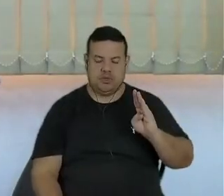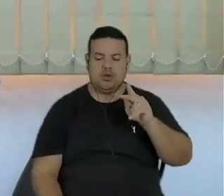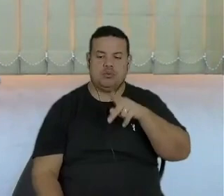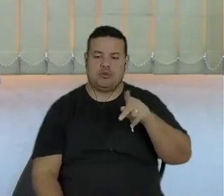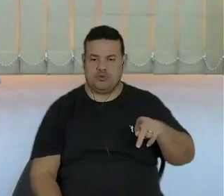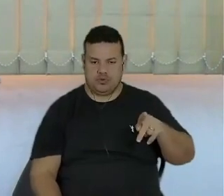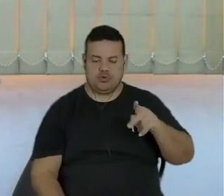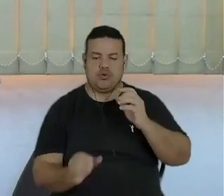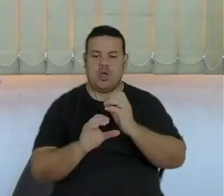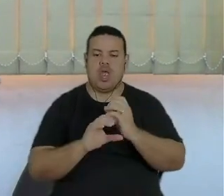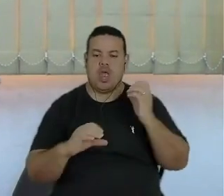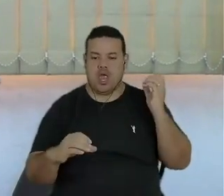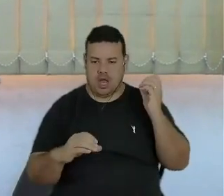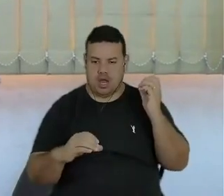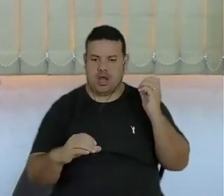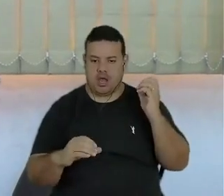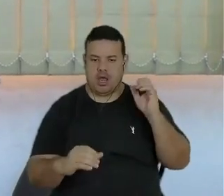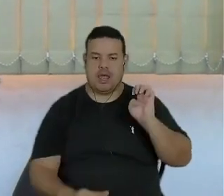Tani.